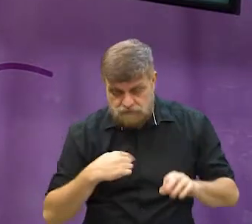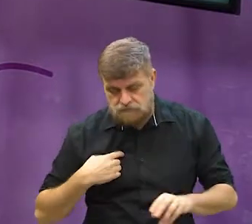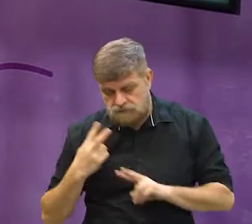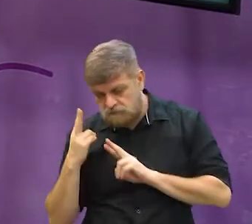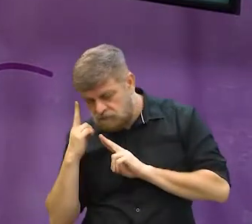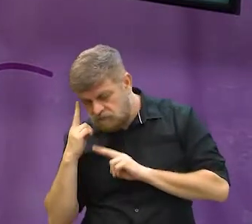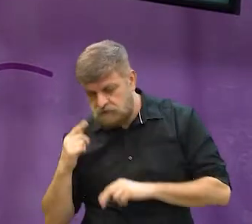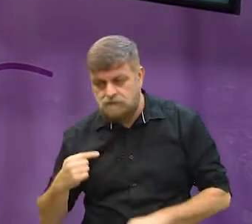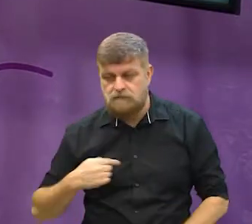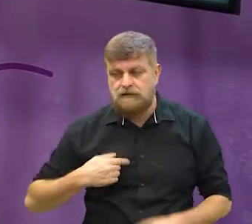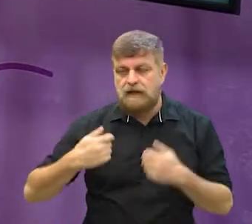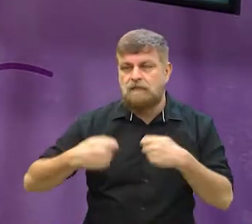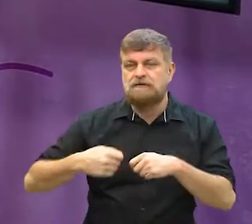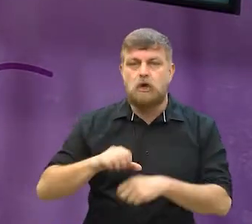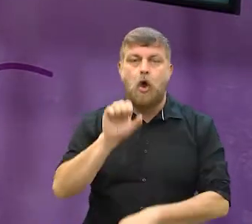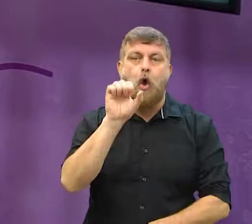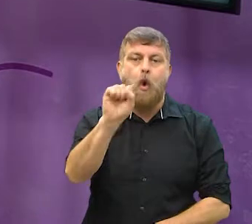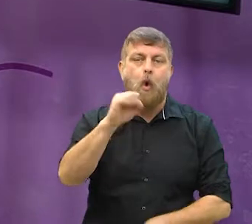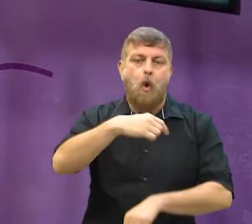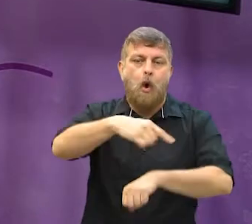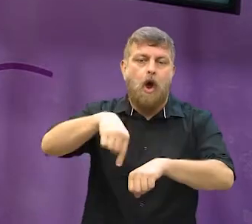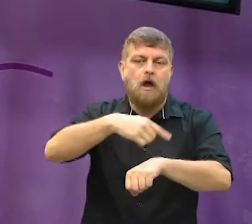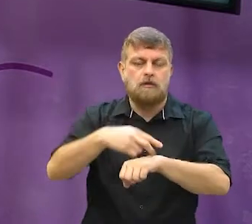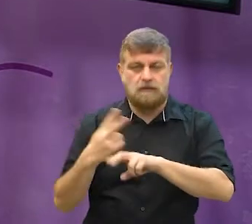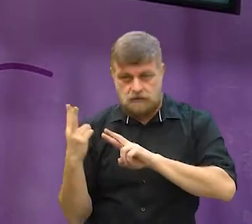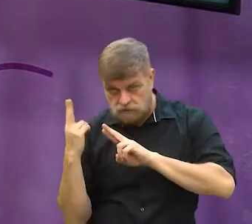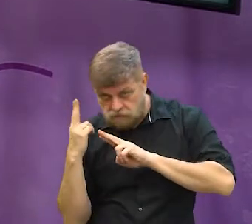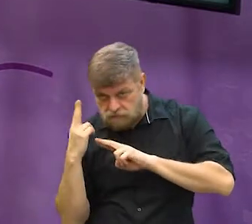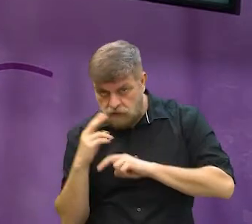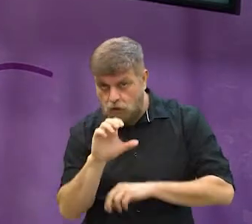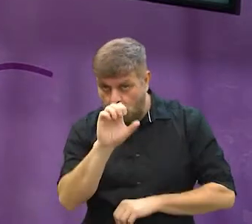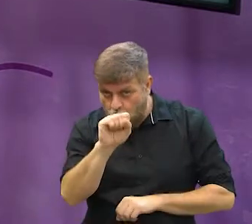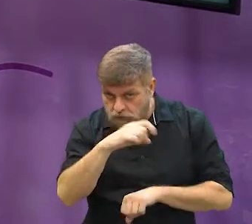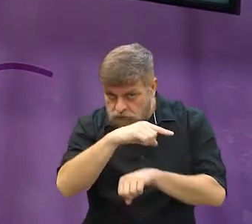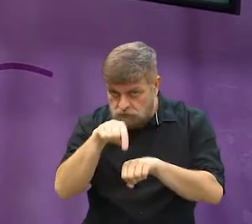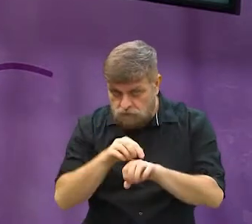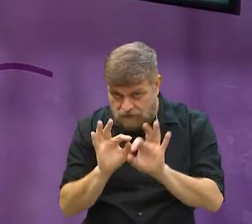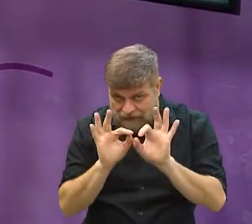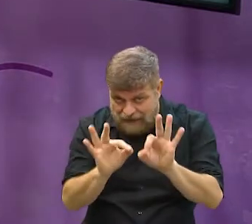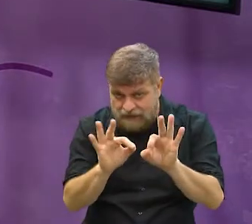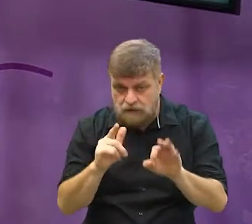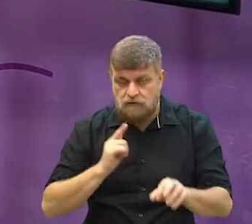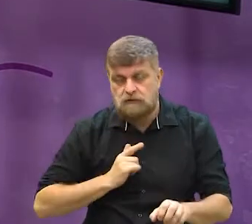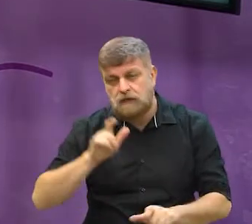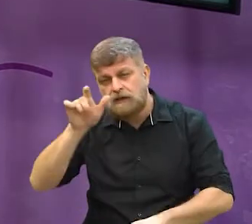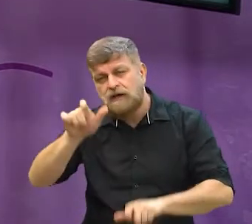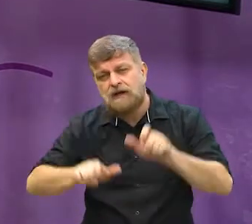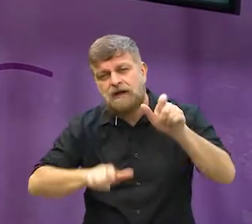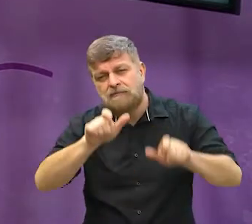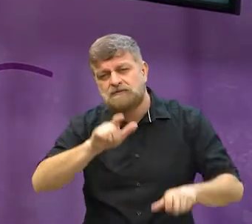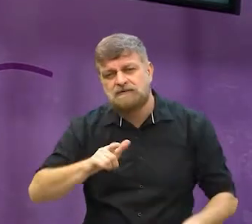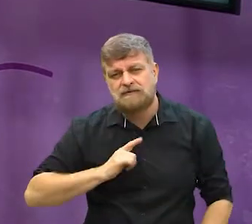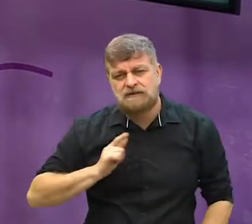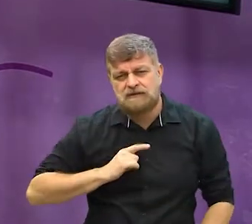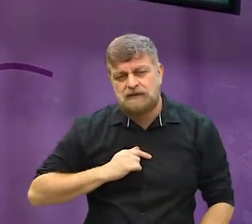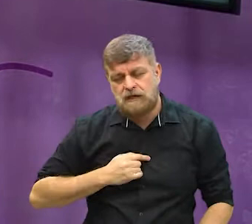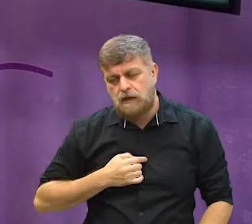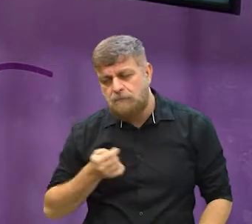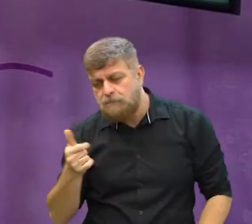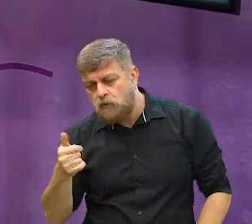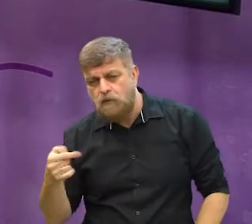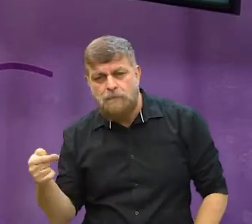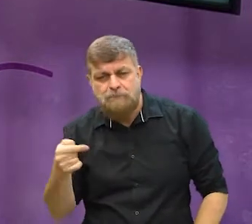dormir? Todo mundo fala, preciso dormir pelo menos 8 horas. 8 horas é o suficiente? Ou tem gente que acaba tendo que